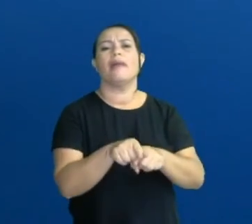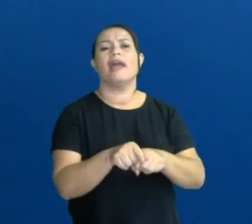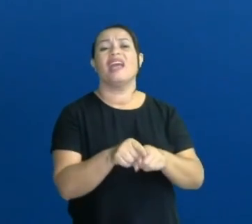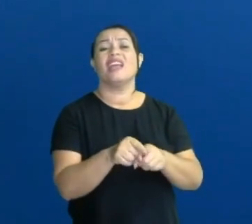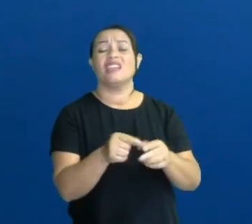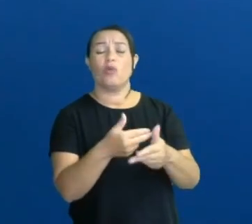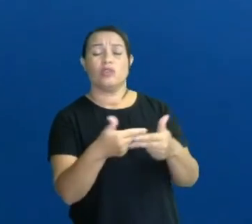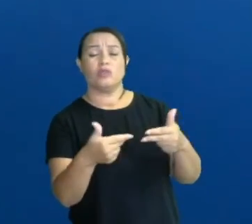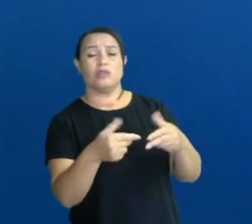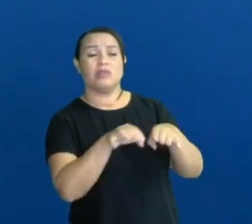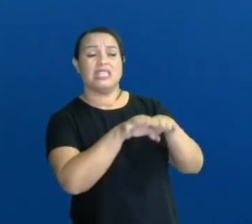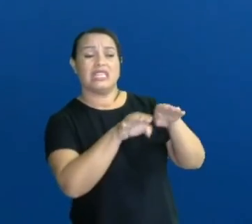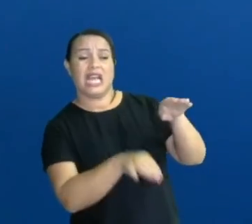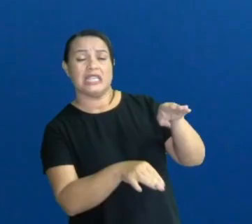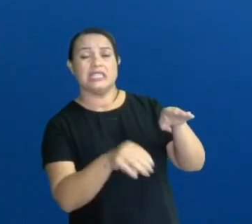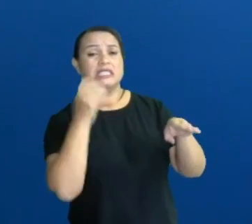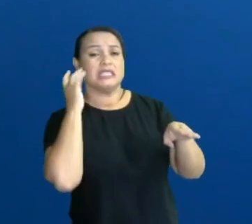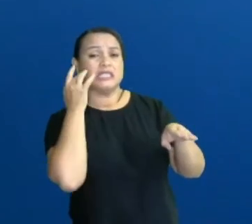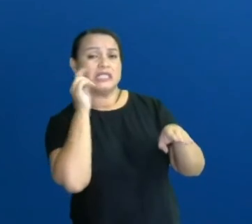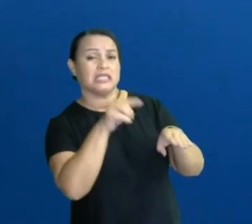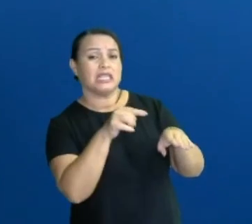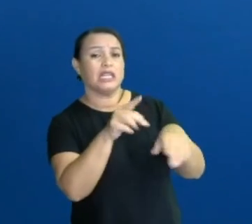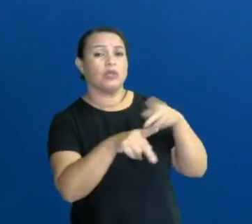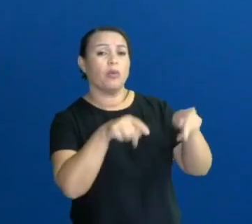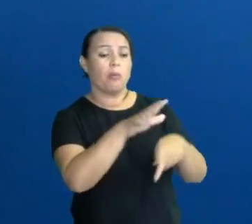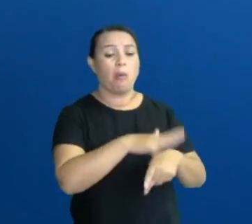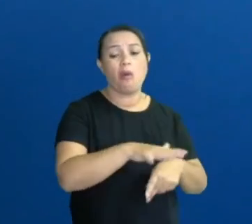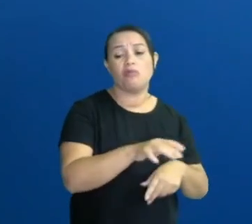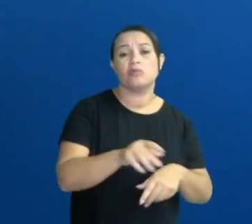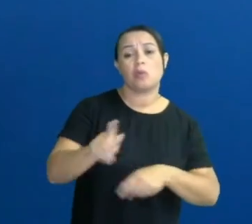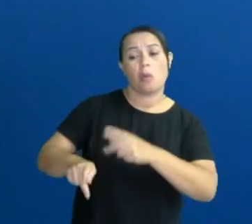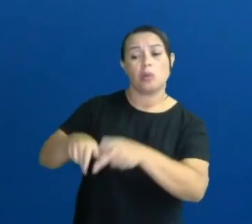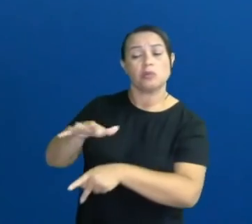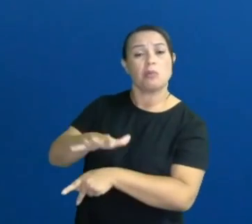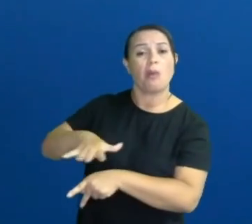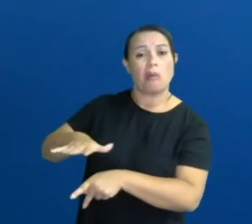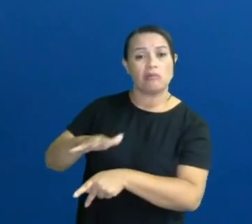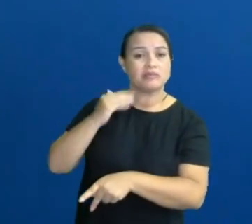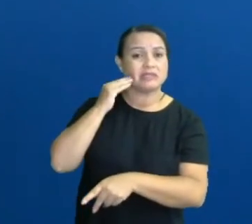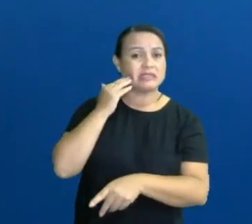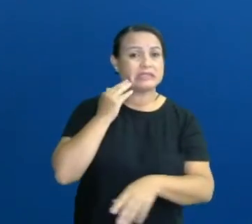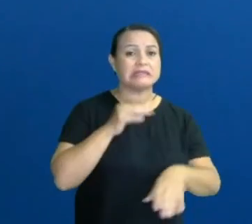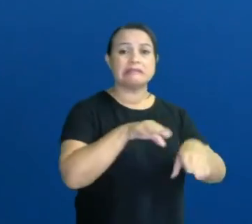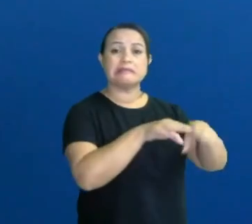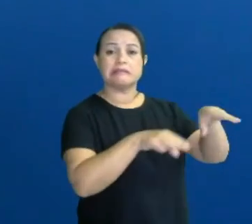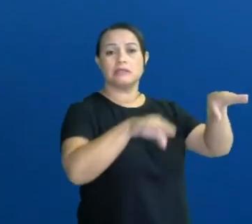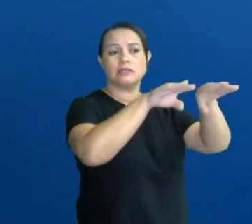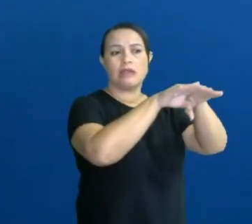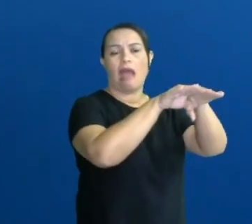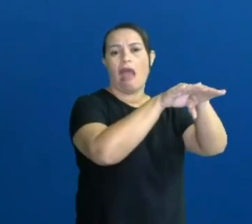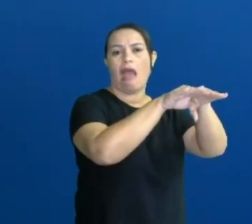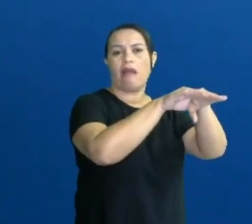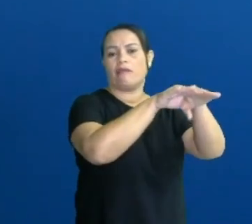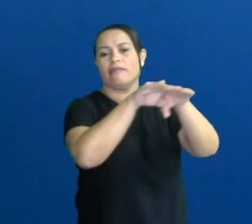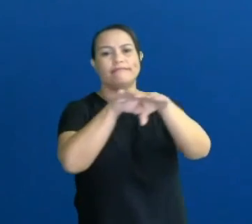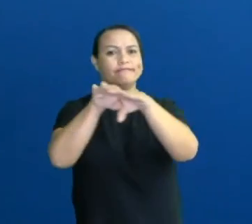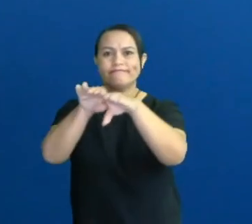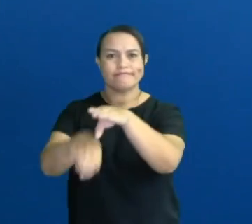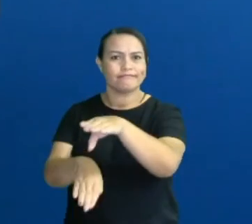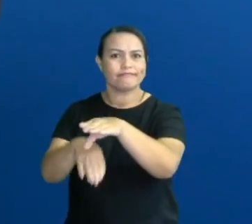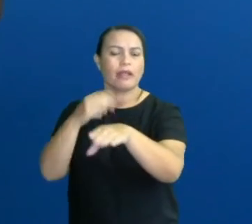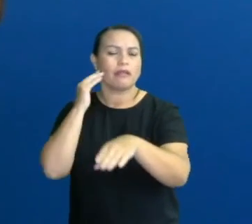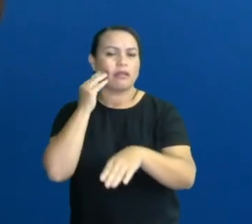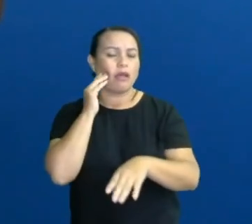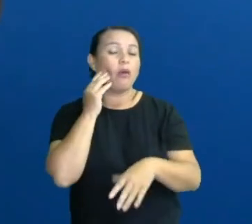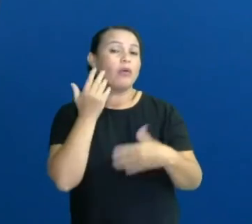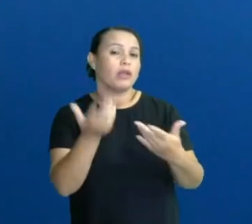subjugação de um povo com relação a outros. Então, é importante a